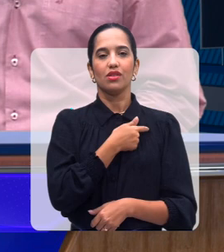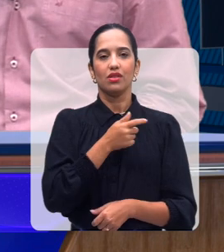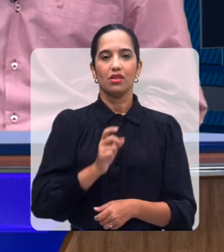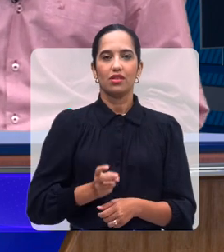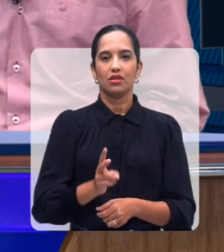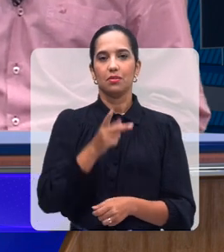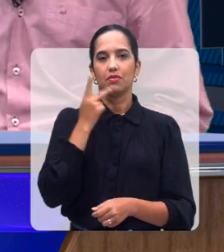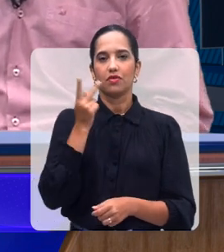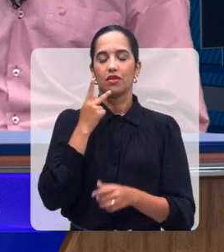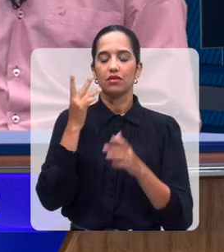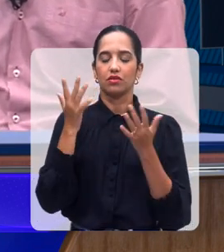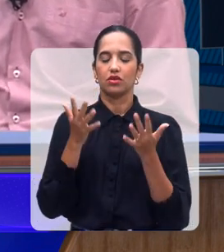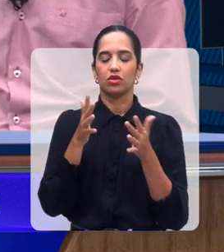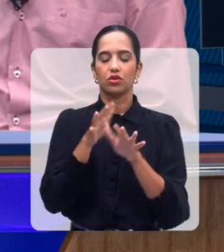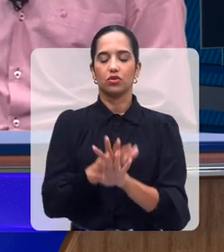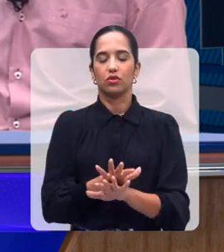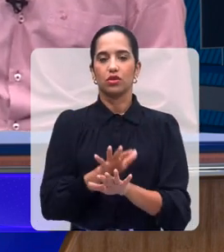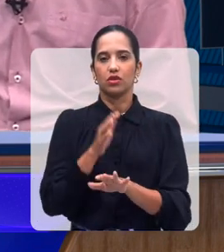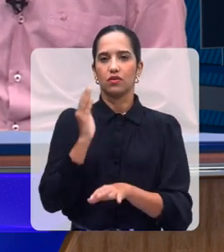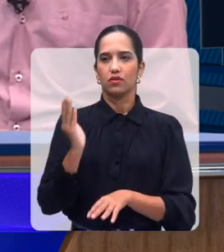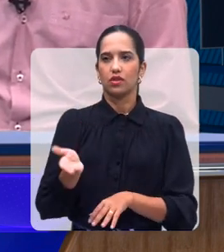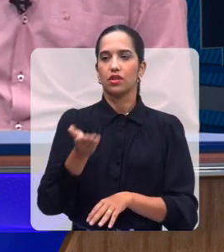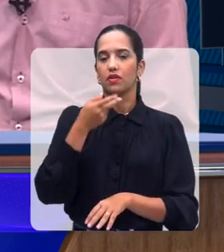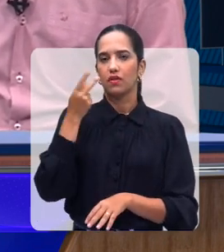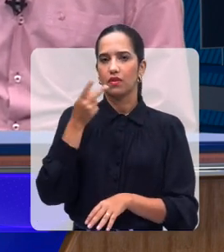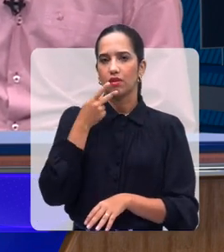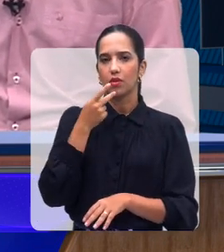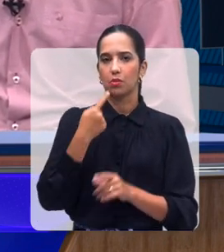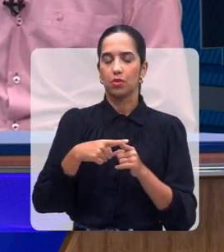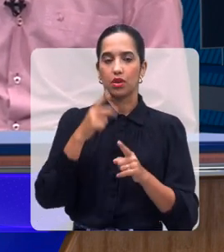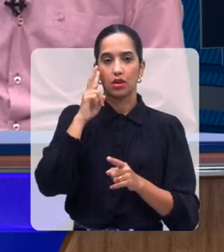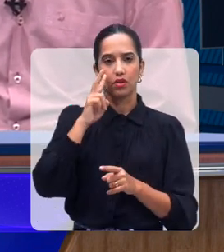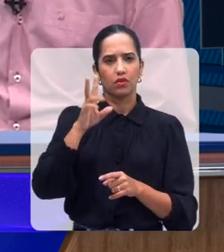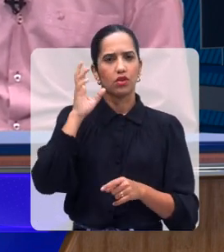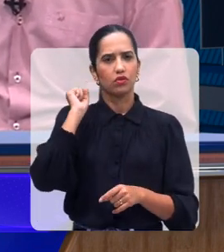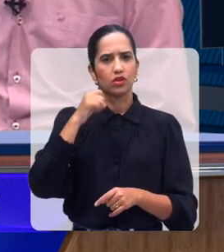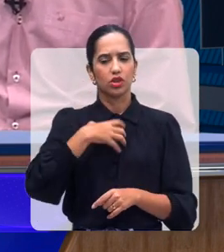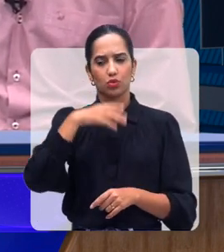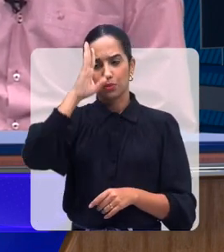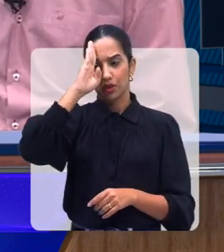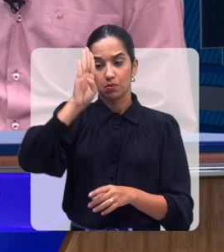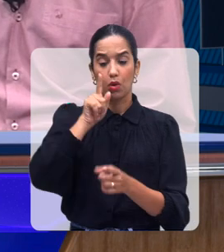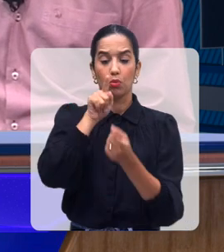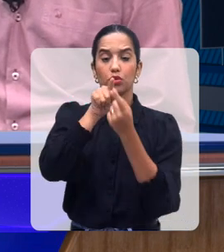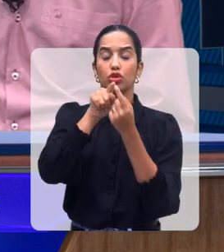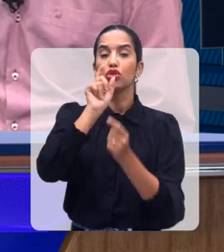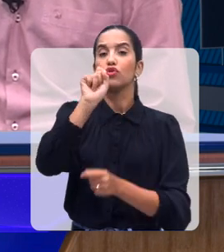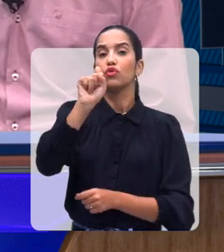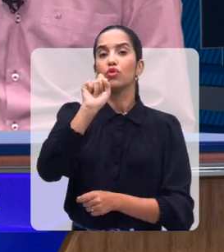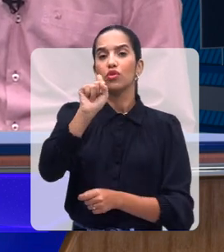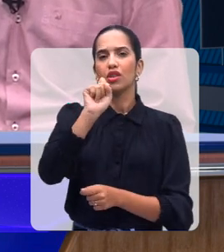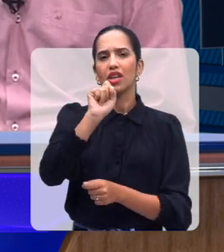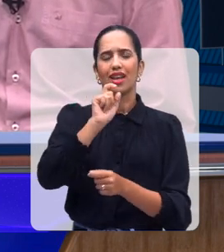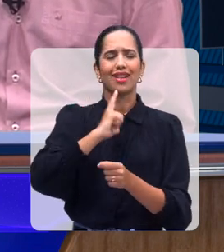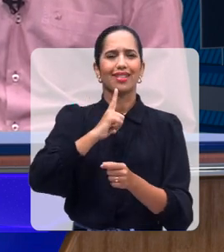inclusive você levantou esse tema aqui, porque o Vera Vicenti, ele sempre teve como objetivo levantar algumas pautas,